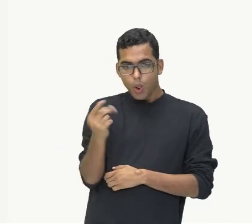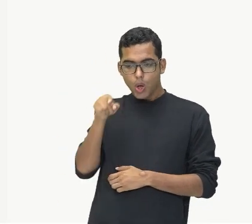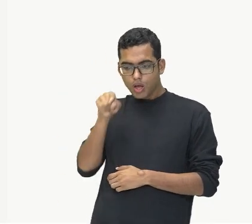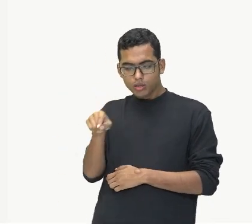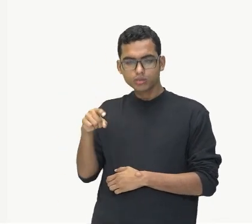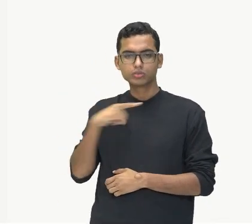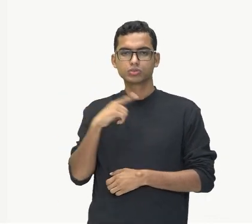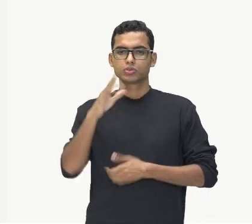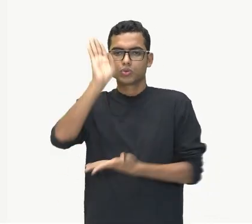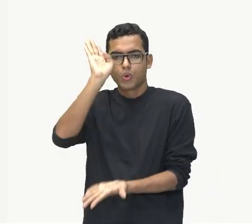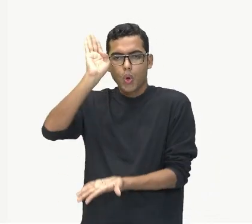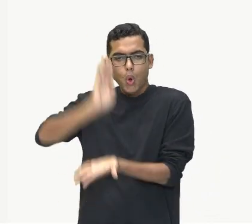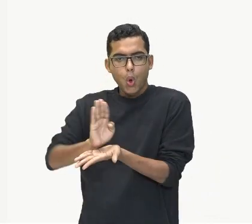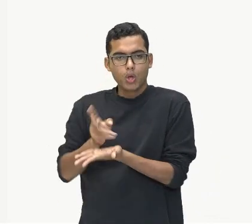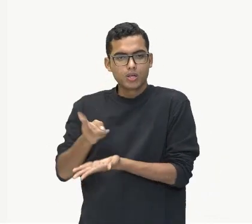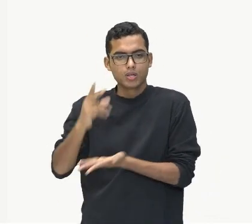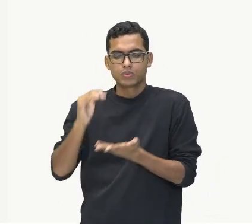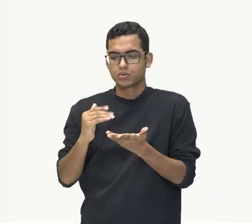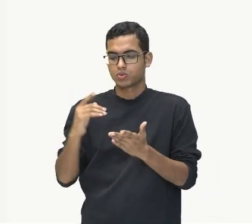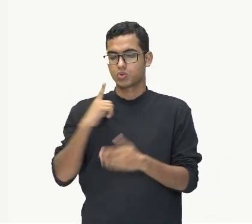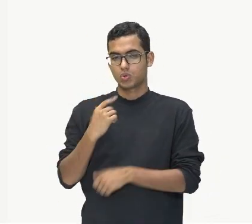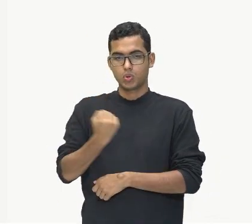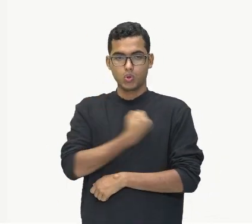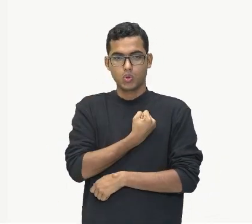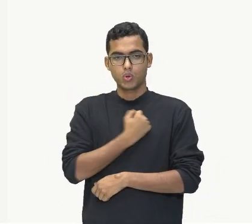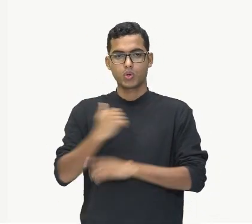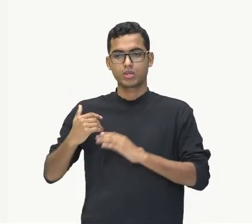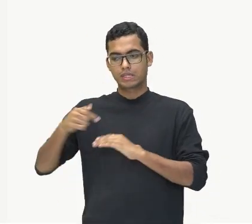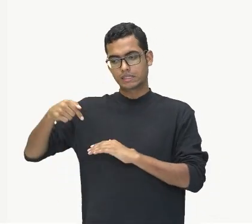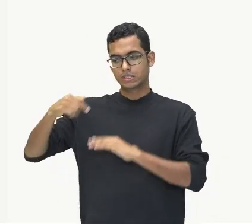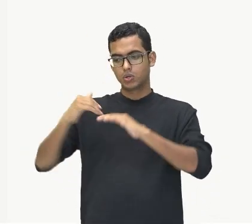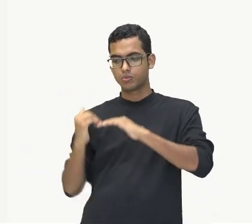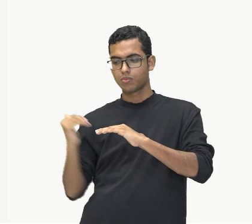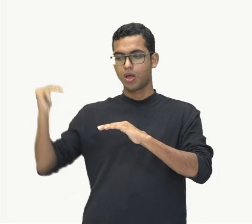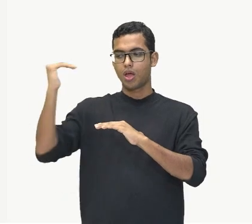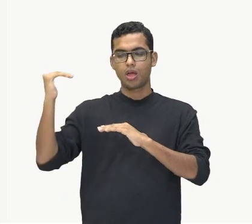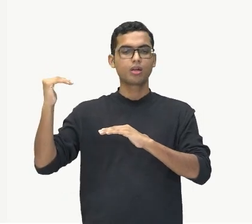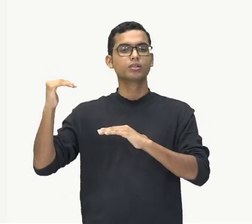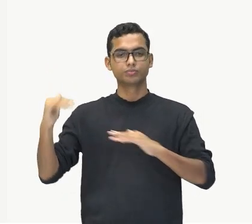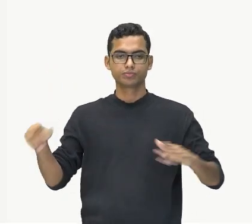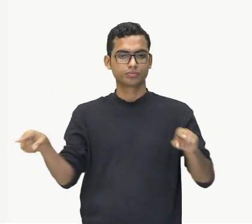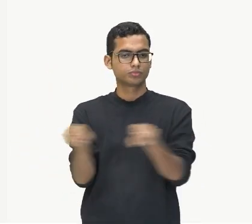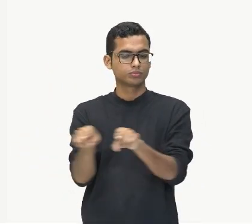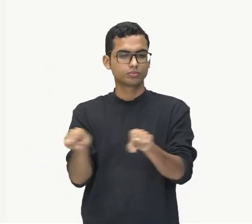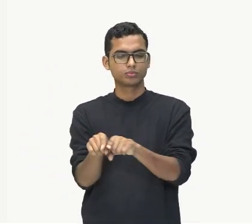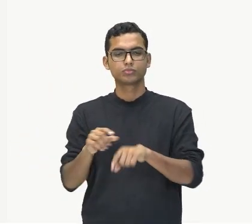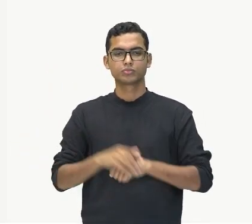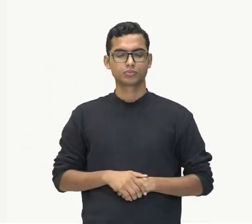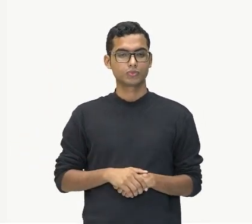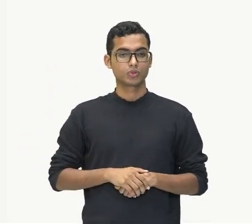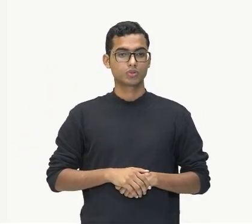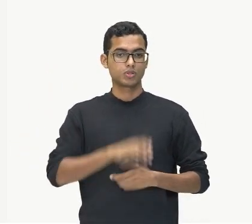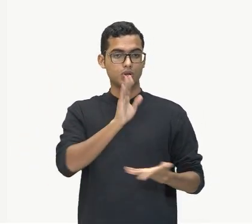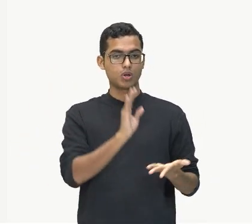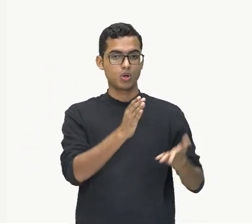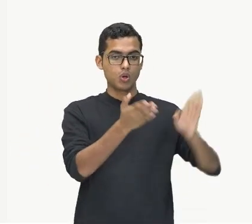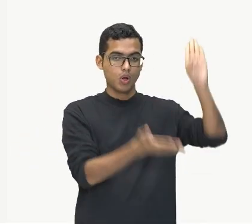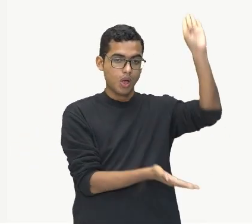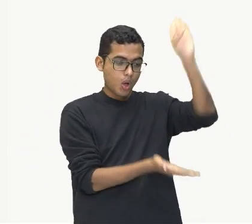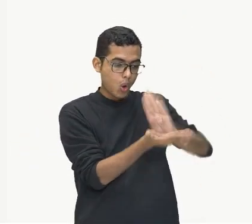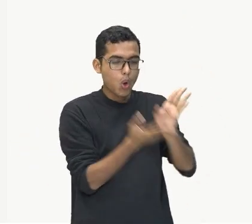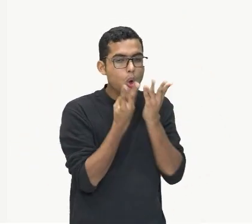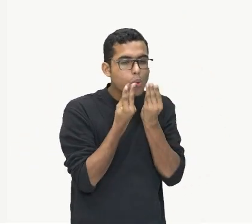bases são sempre superiores a 7. As bases são substância de sabor amargo.